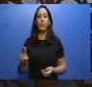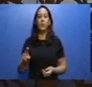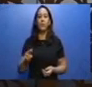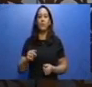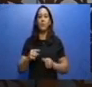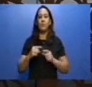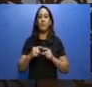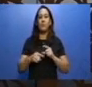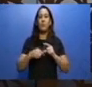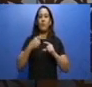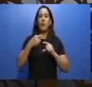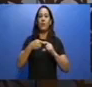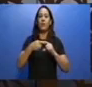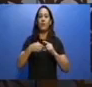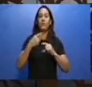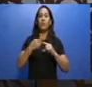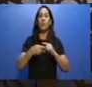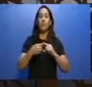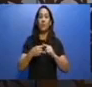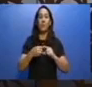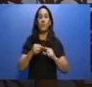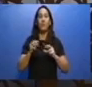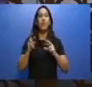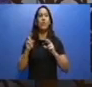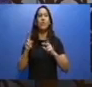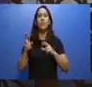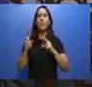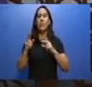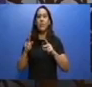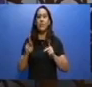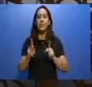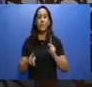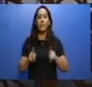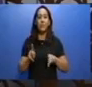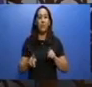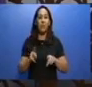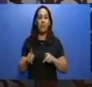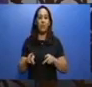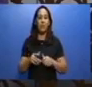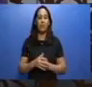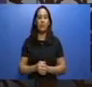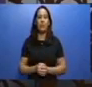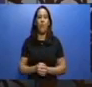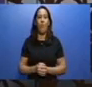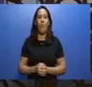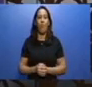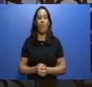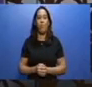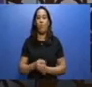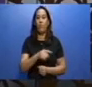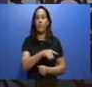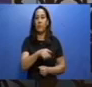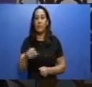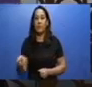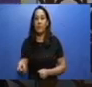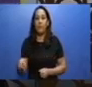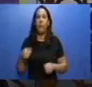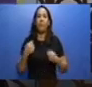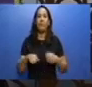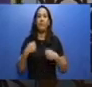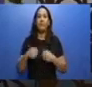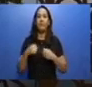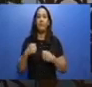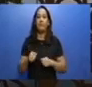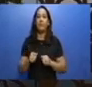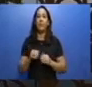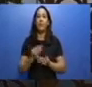geometria de diferentes povos. Vocês vão ver como que é gostoso. Você vai precisar da apostila